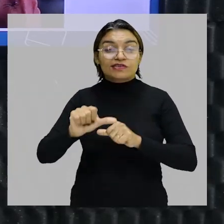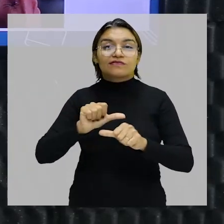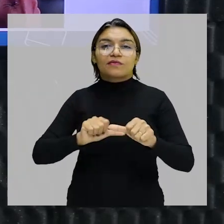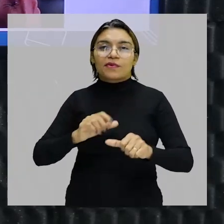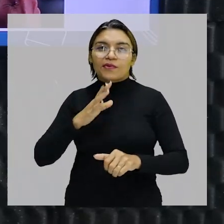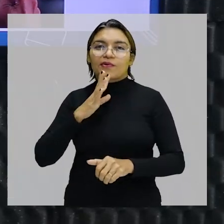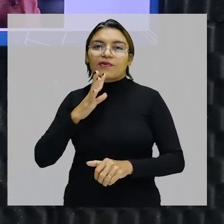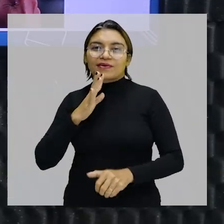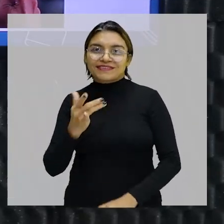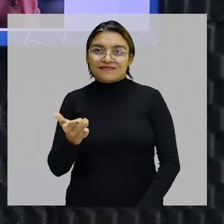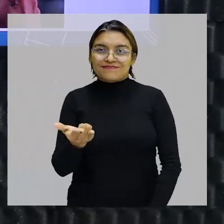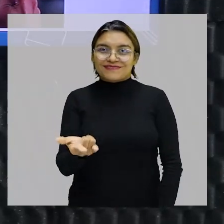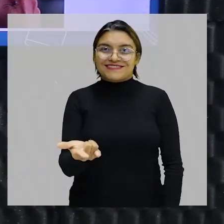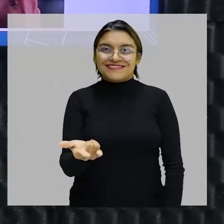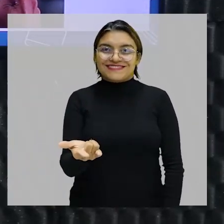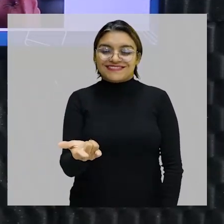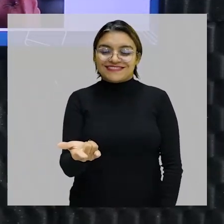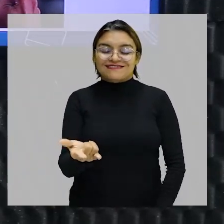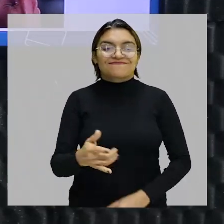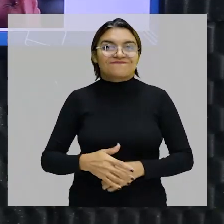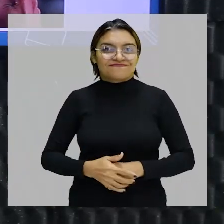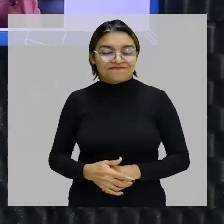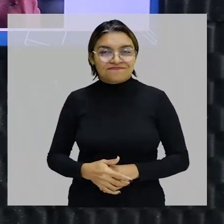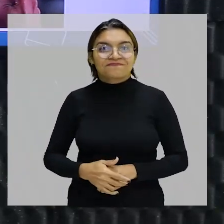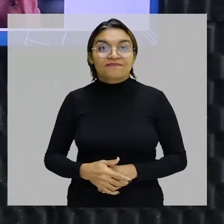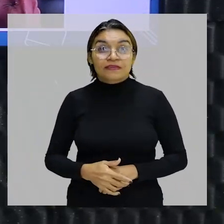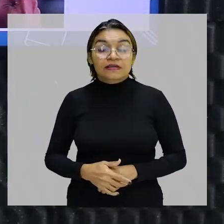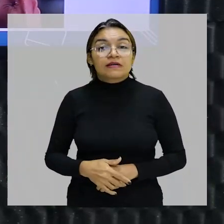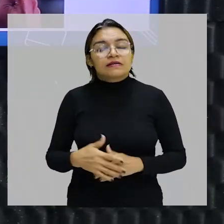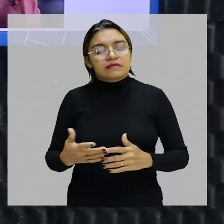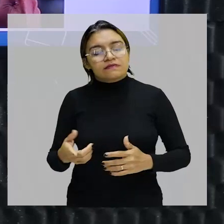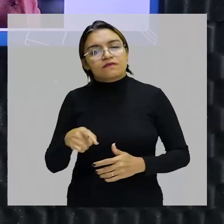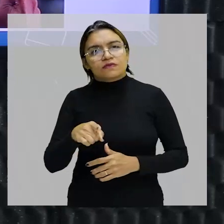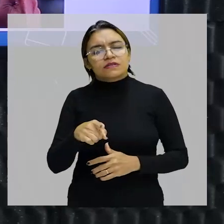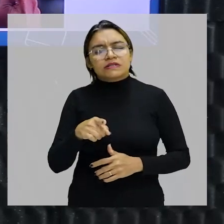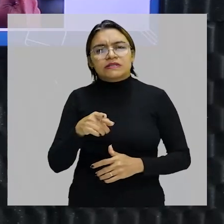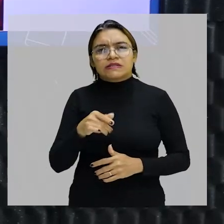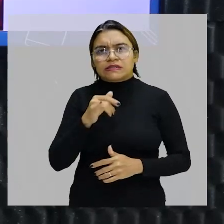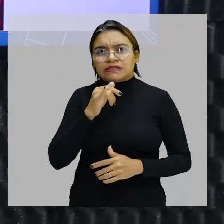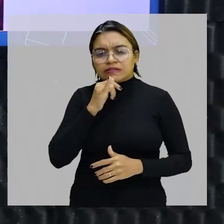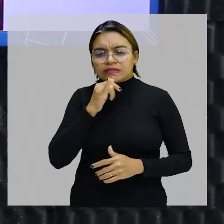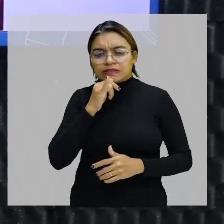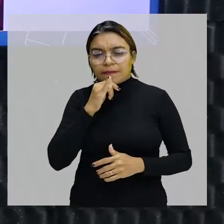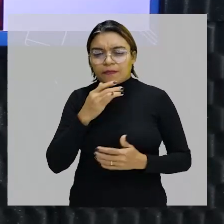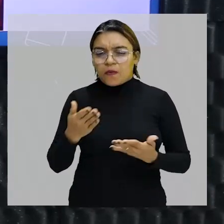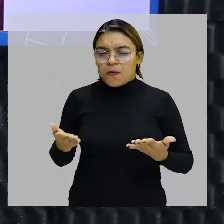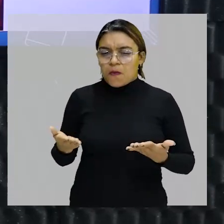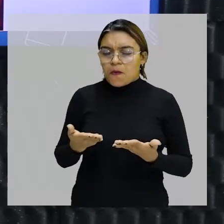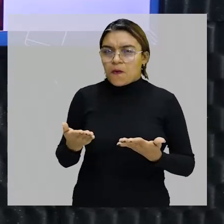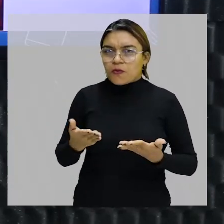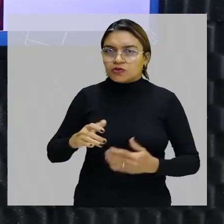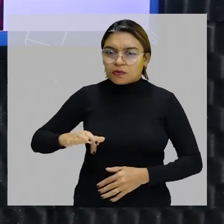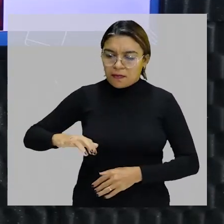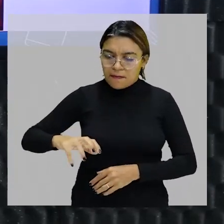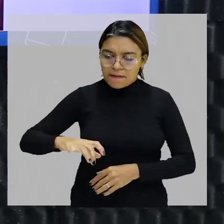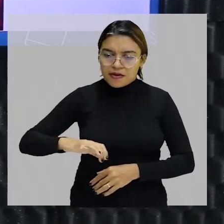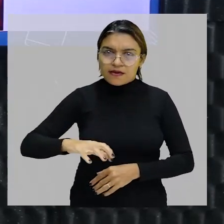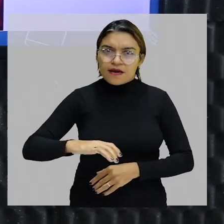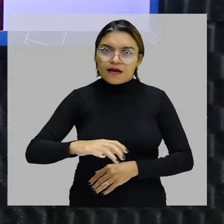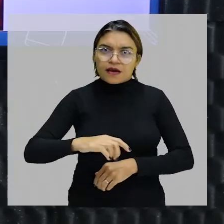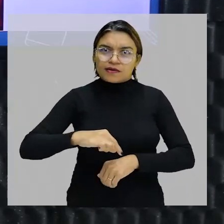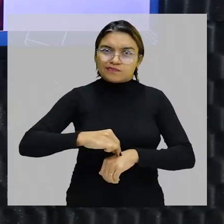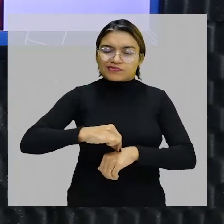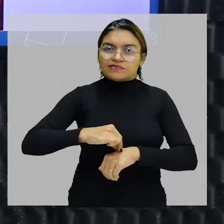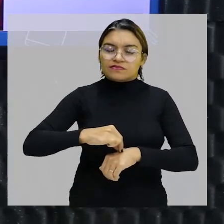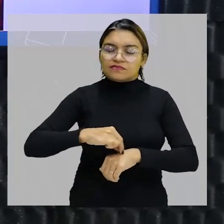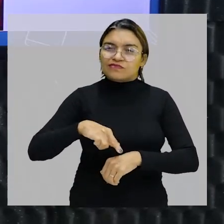conhecido Homem-Aranha. Olha só, será que se você for hoje picado por uma aranha radioativa,